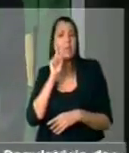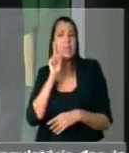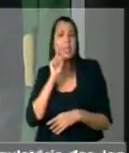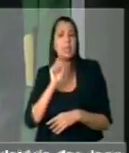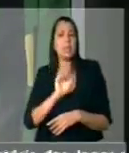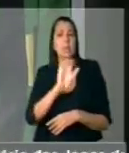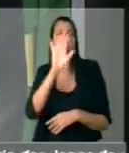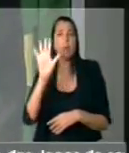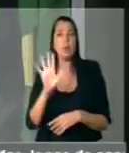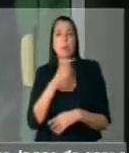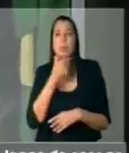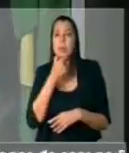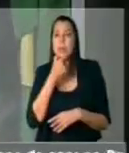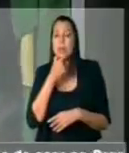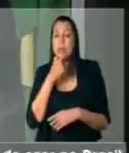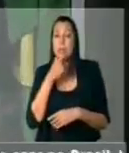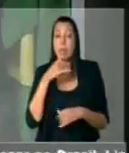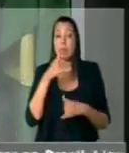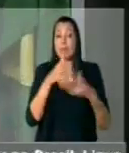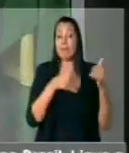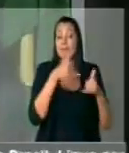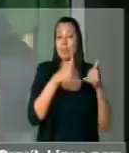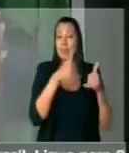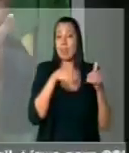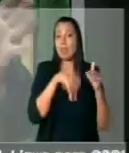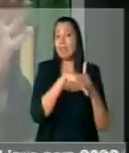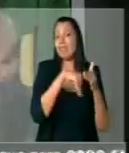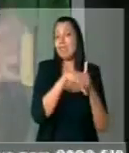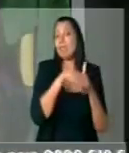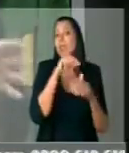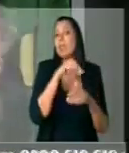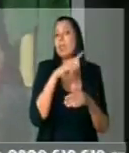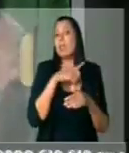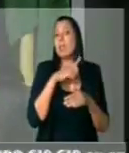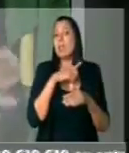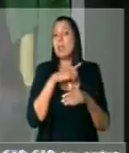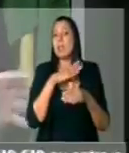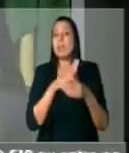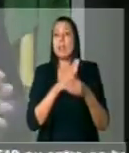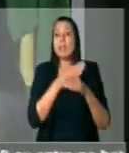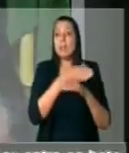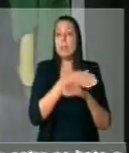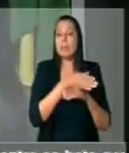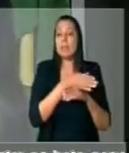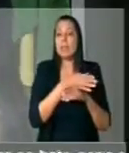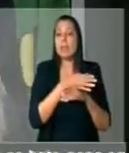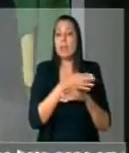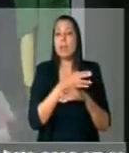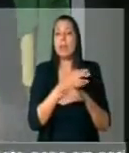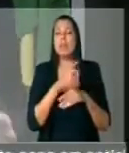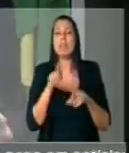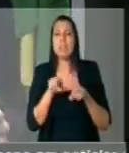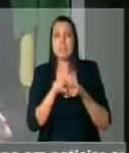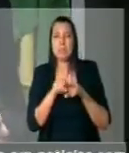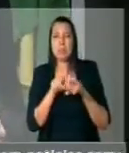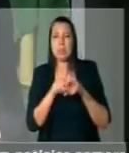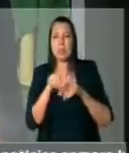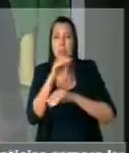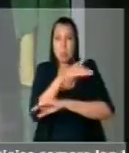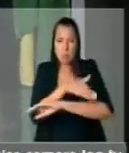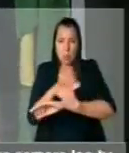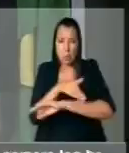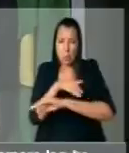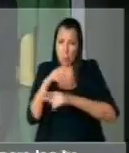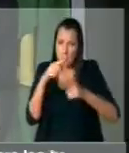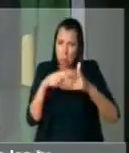vir no Brasil para jogar num cassino, onde para chegar nesse cassino tem que passar em ruas esburacadas,